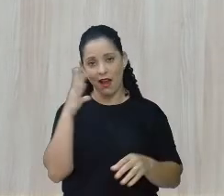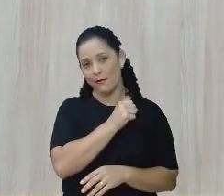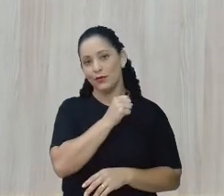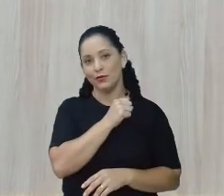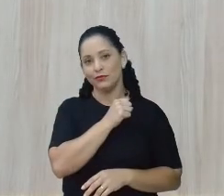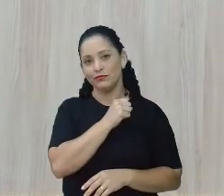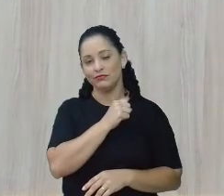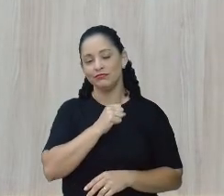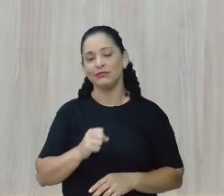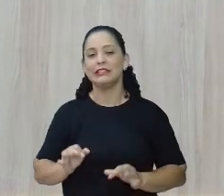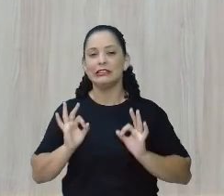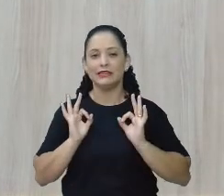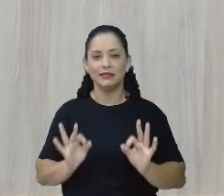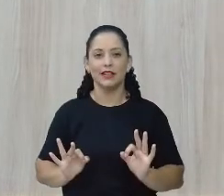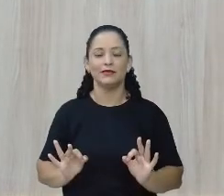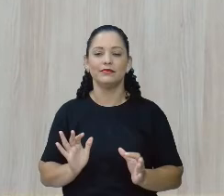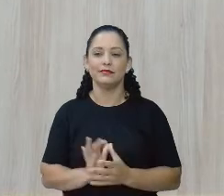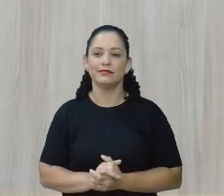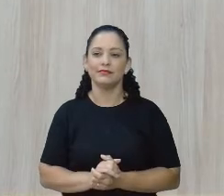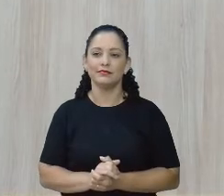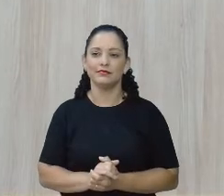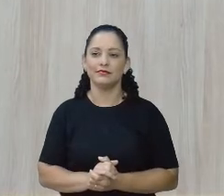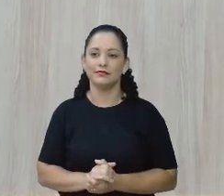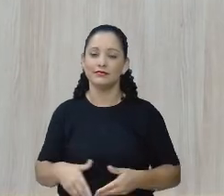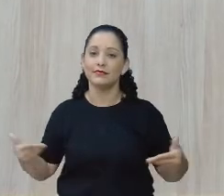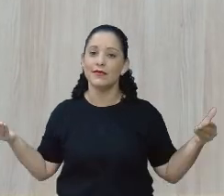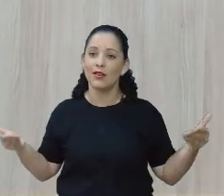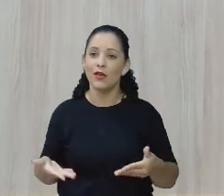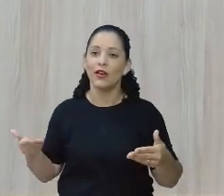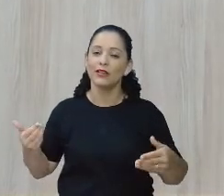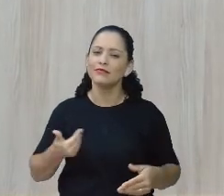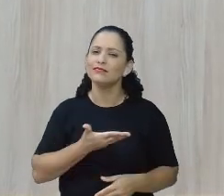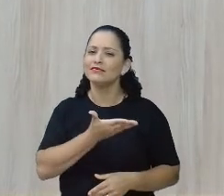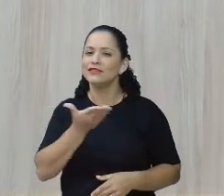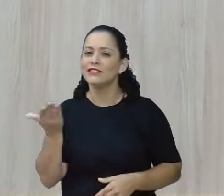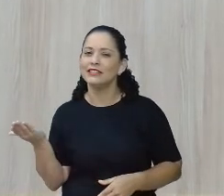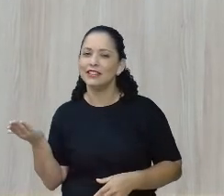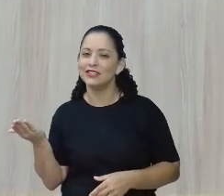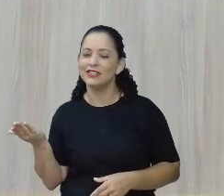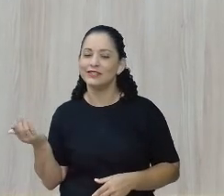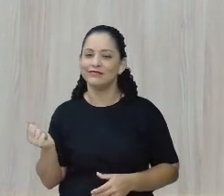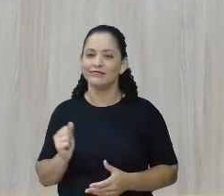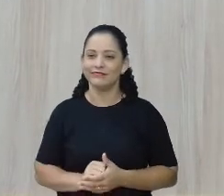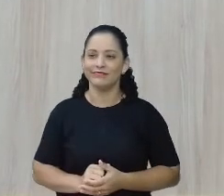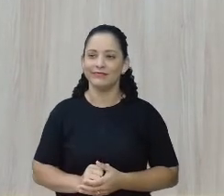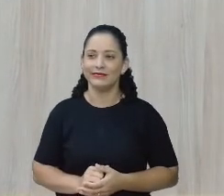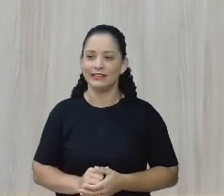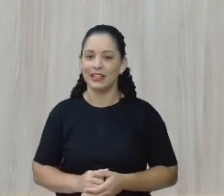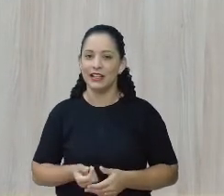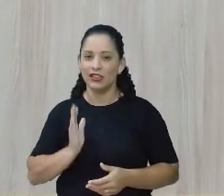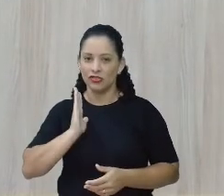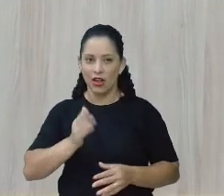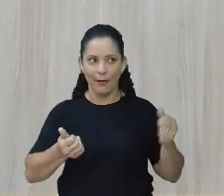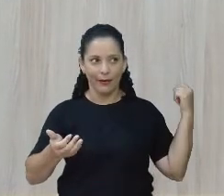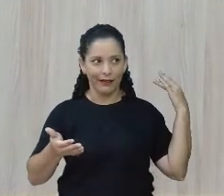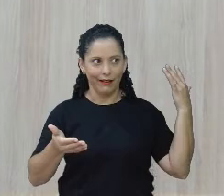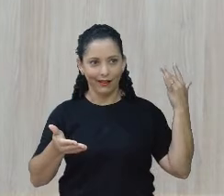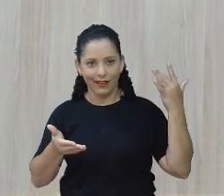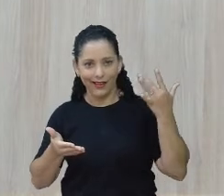objetiva, sem agredir ninguém, tá certo? E agora é a sua vez. Eu quero que vocês aí, depois de tudo que a gente já